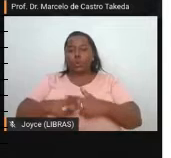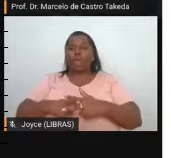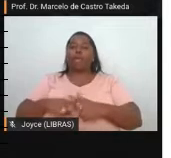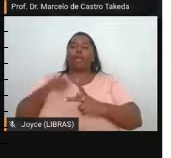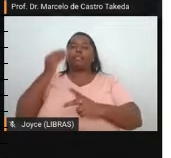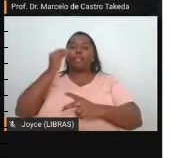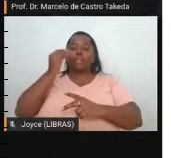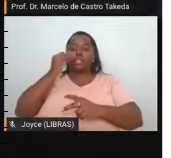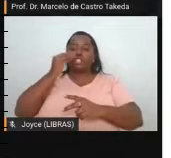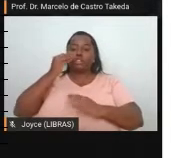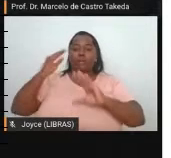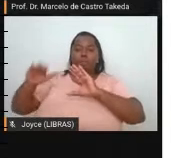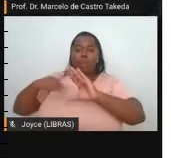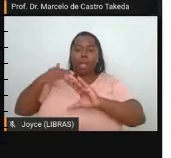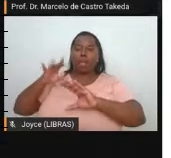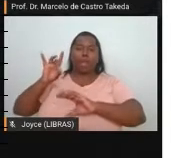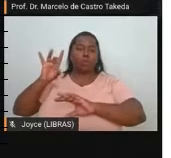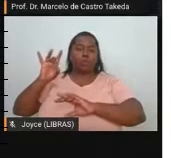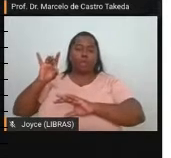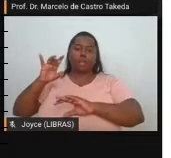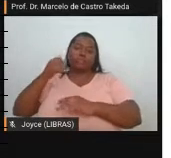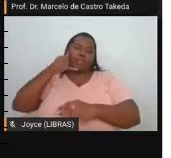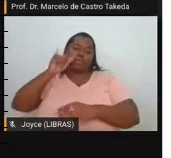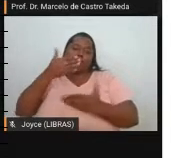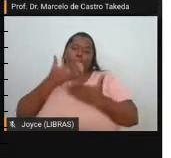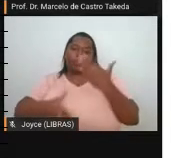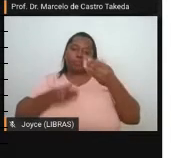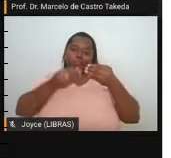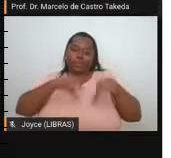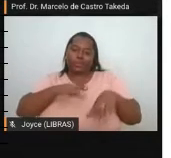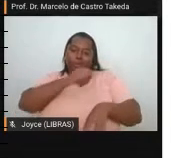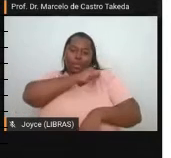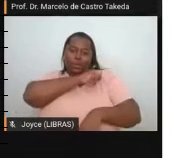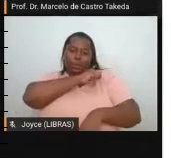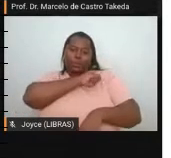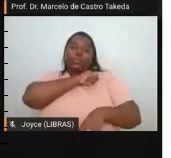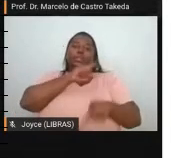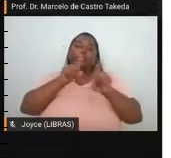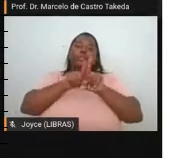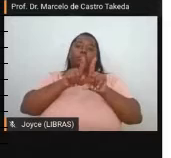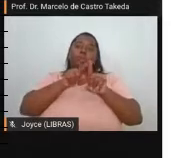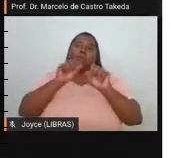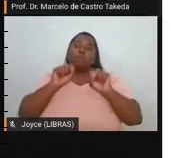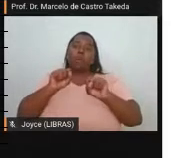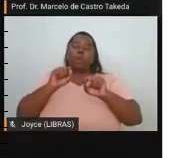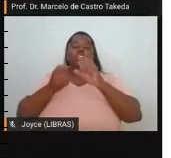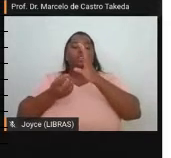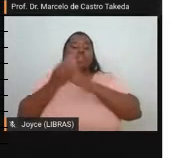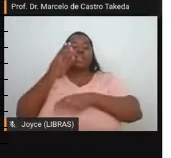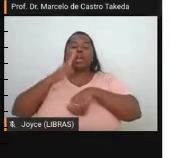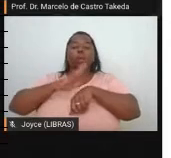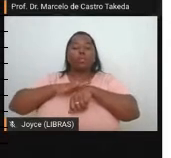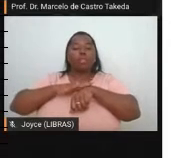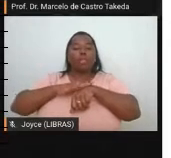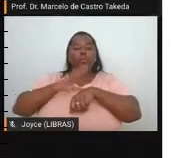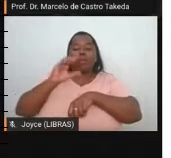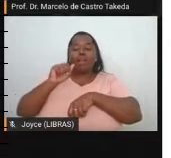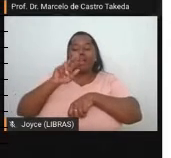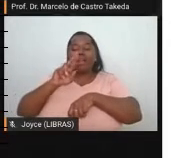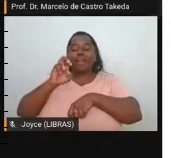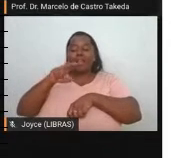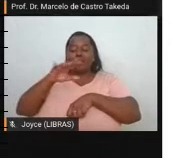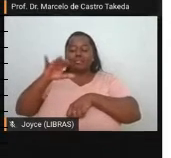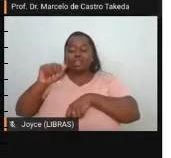que o aluno não perca aquilo que ele já fez. Pode estabelecer uma carência para que o aluno envie essas atividades, mas ele não pode